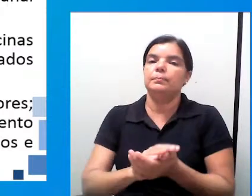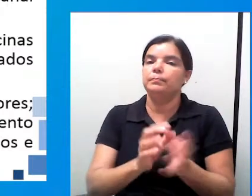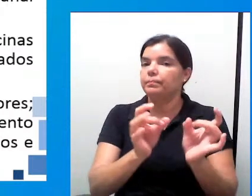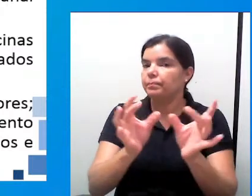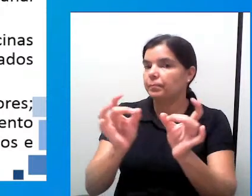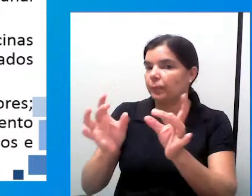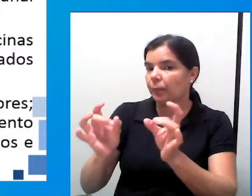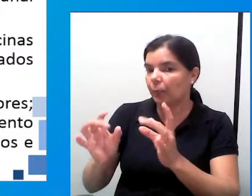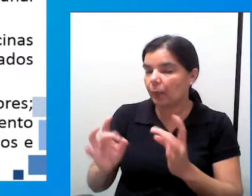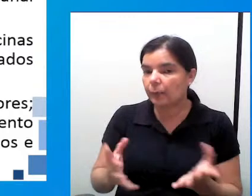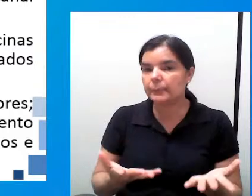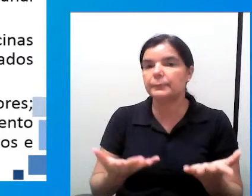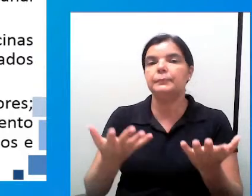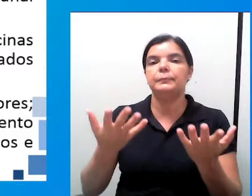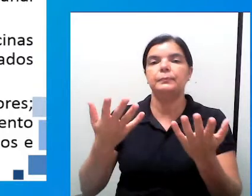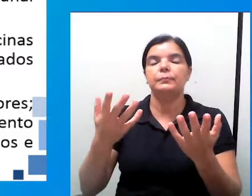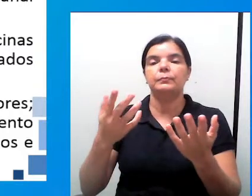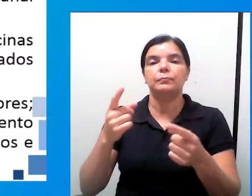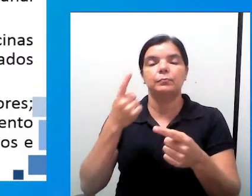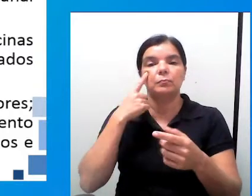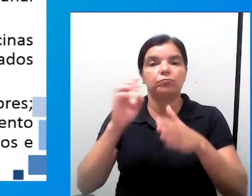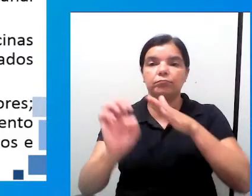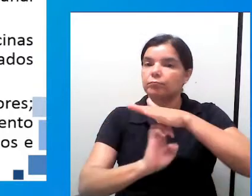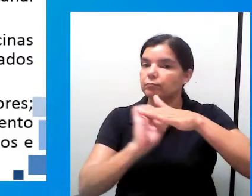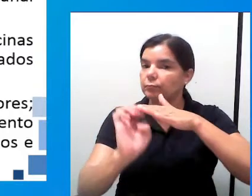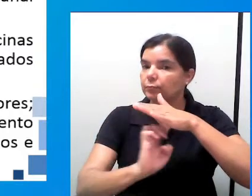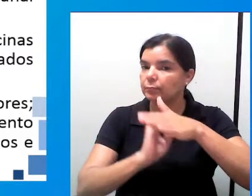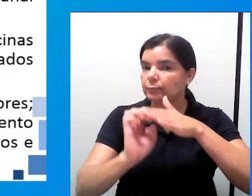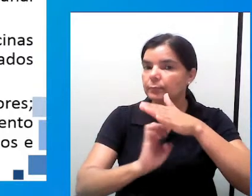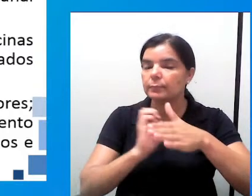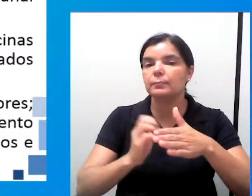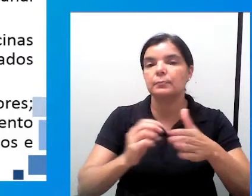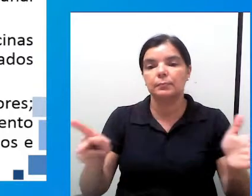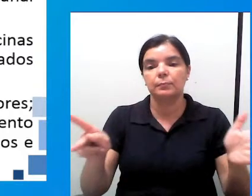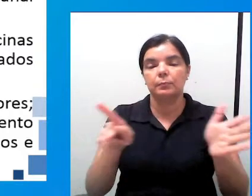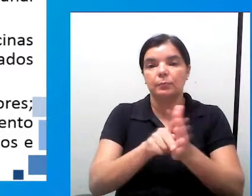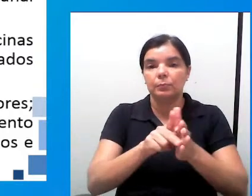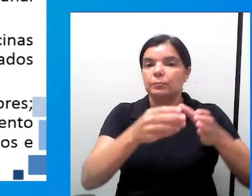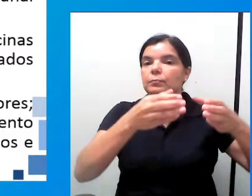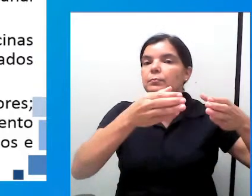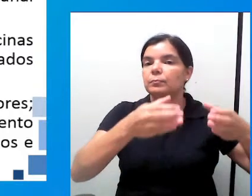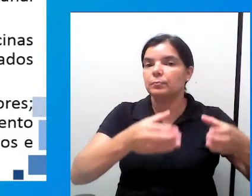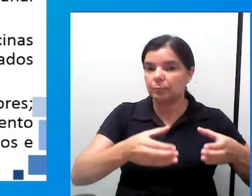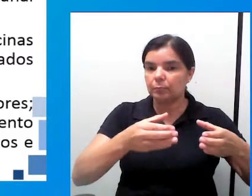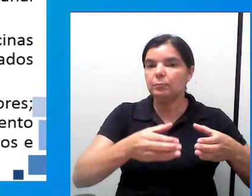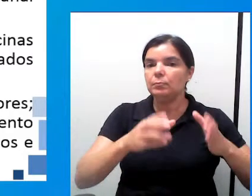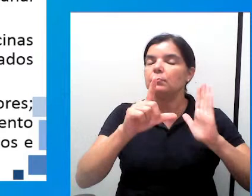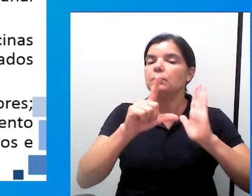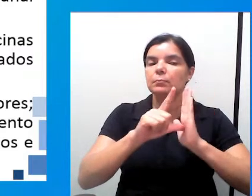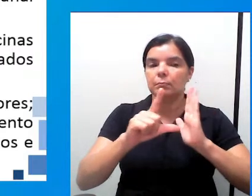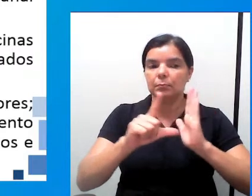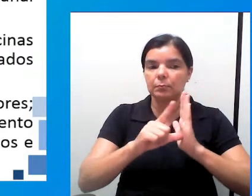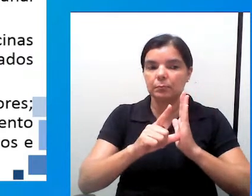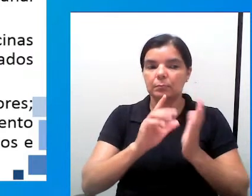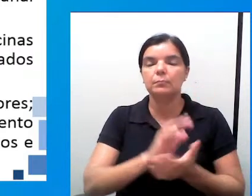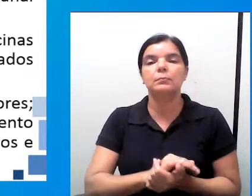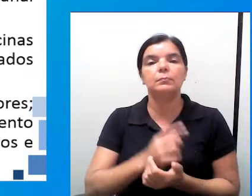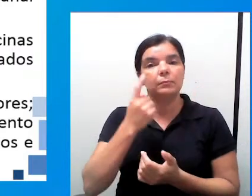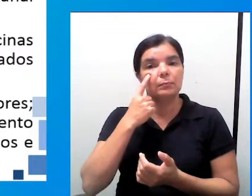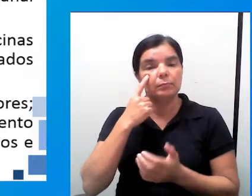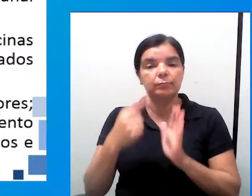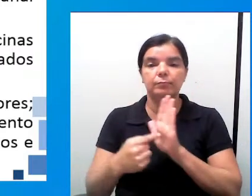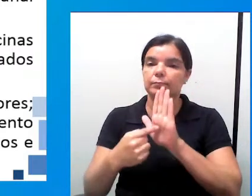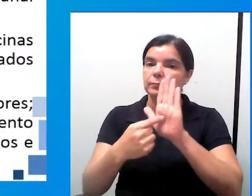algumas empresas de bairro, né? Algumas lojinhas de bairro. Então, no final, eles vão lá expor